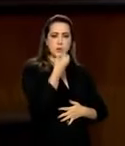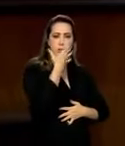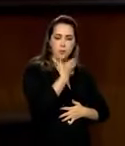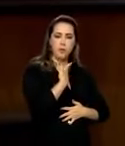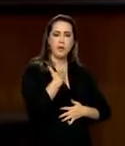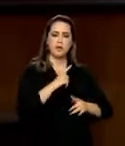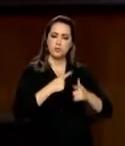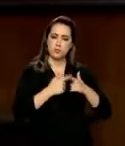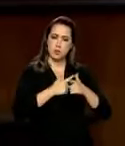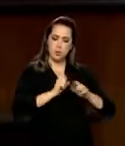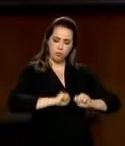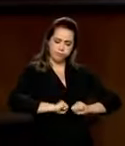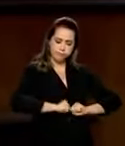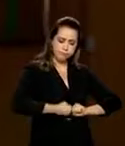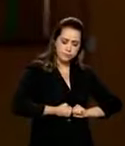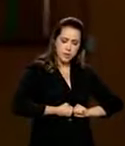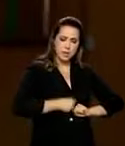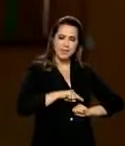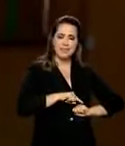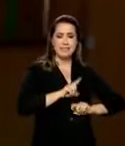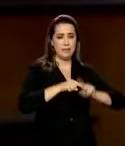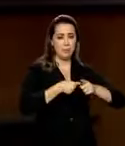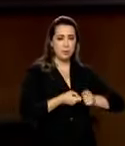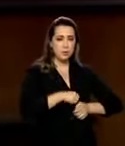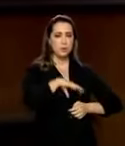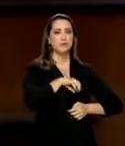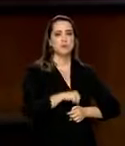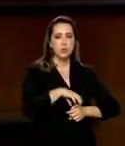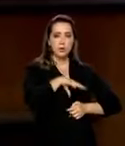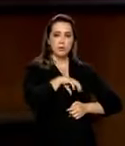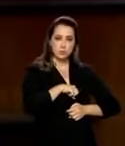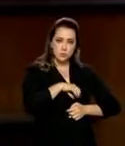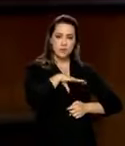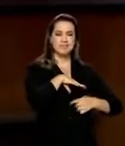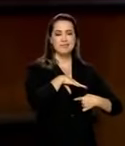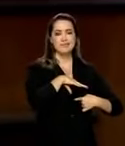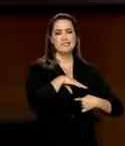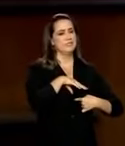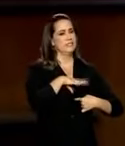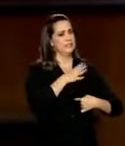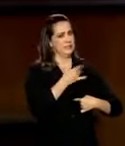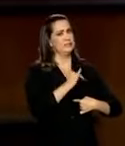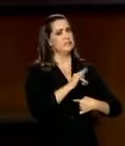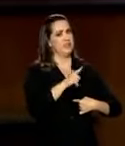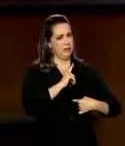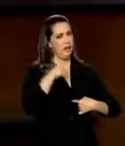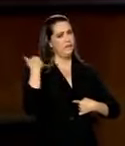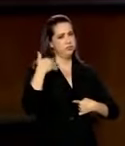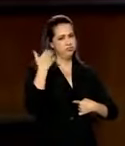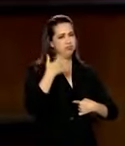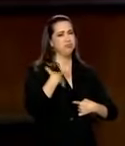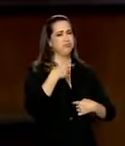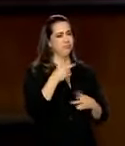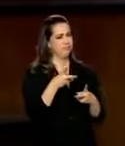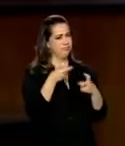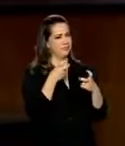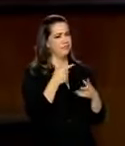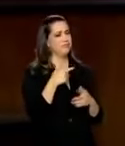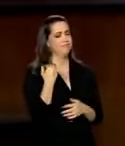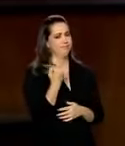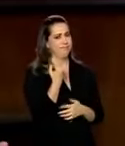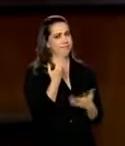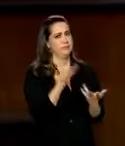agravada com a crise de soluço, só quem já teve soluço por vários dias consecutivos, né, sabe o que é isso. E fui para São Paulo para ser